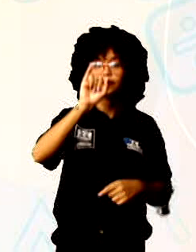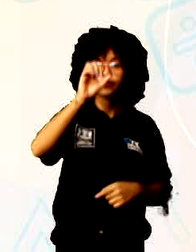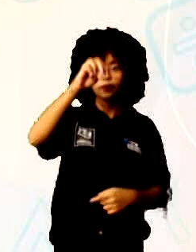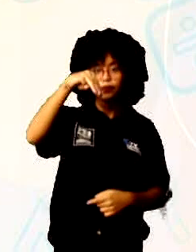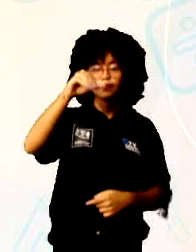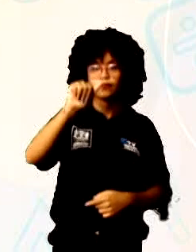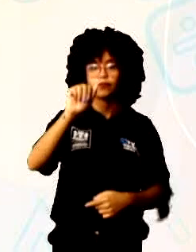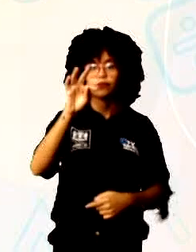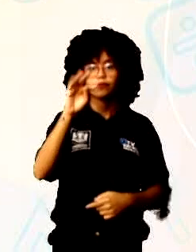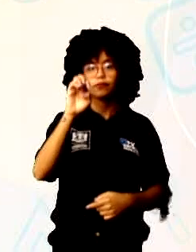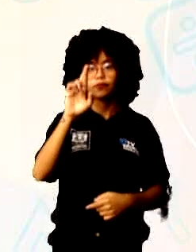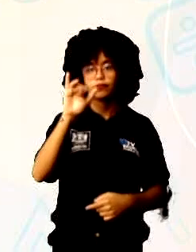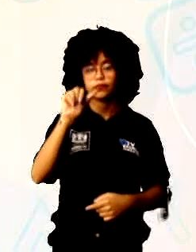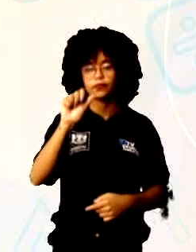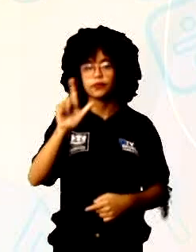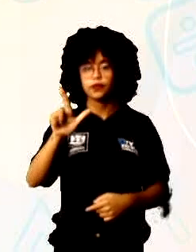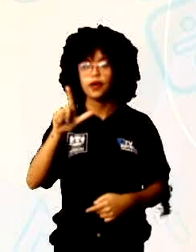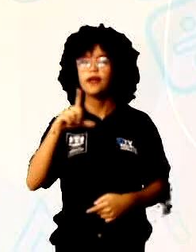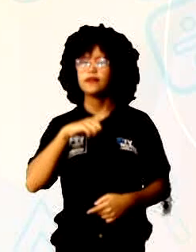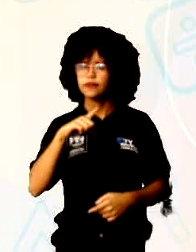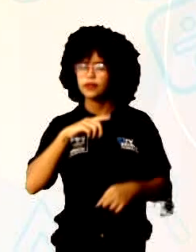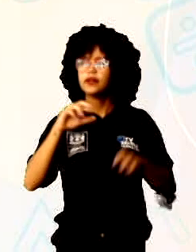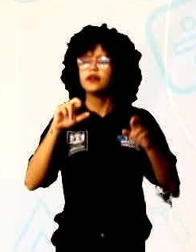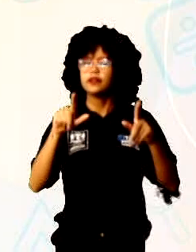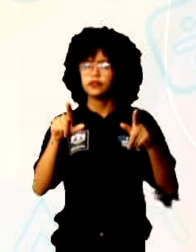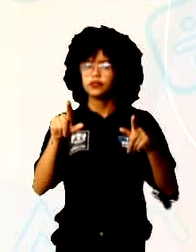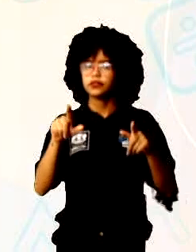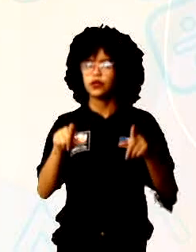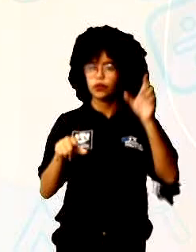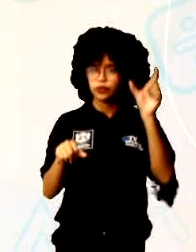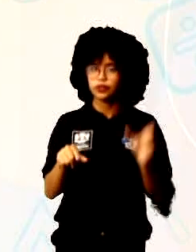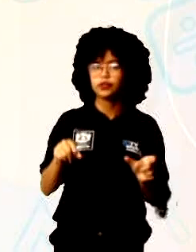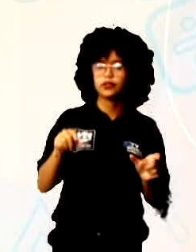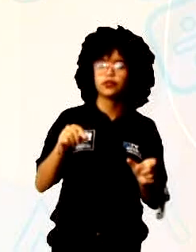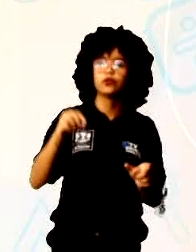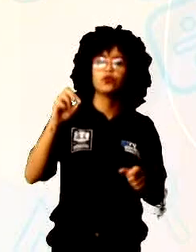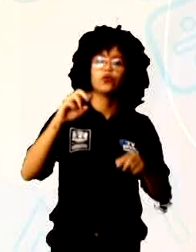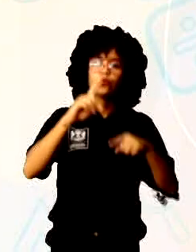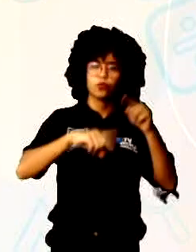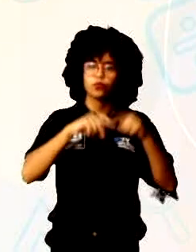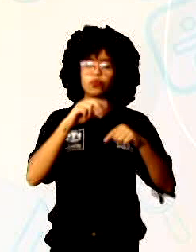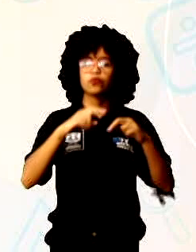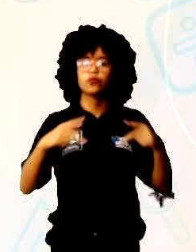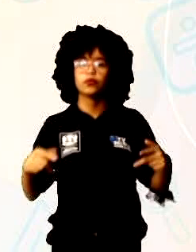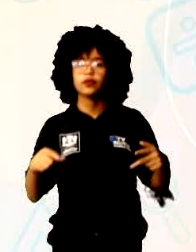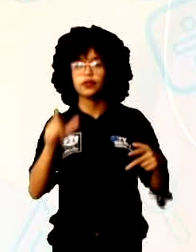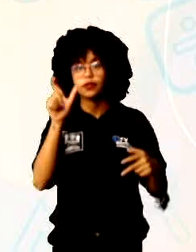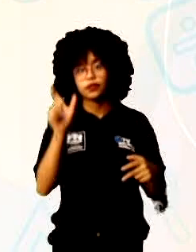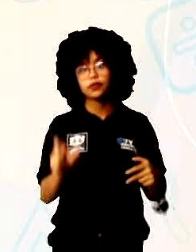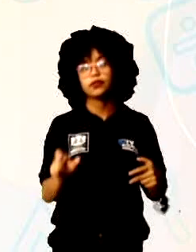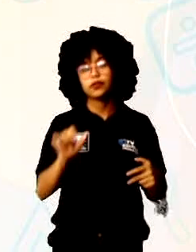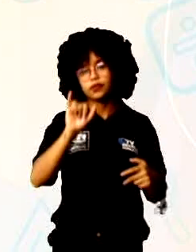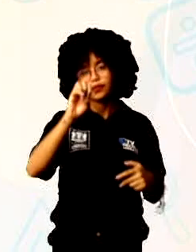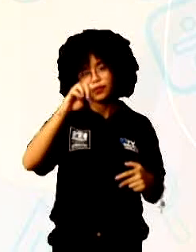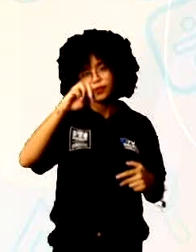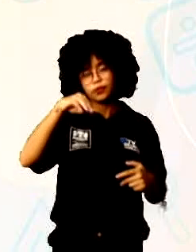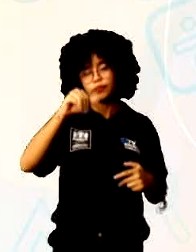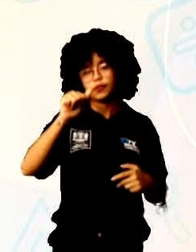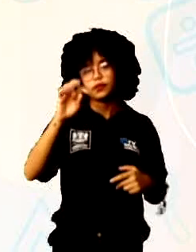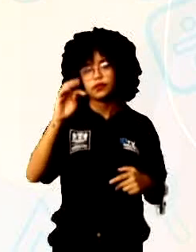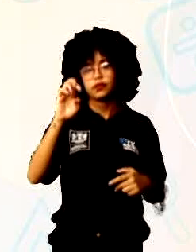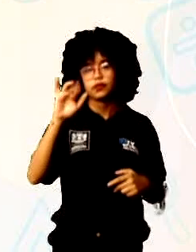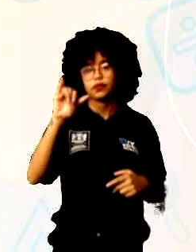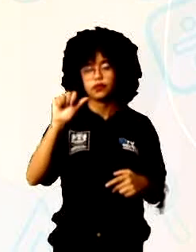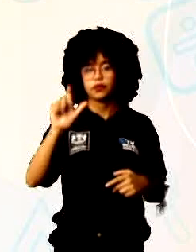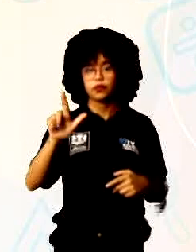E aí você vai ver a diferença do que é Patrimônio material e o que é Patrimônio material o